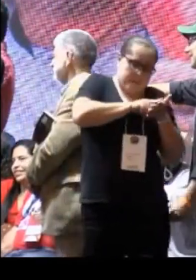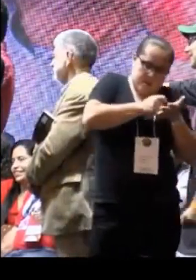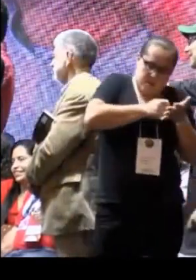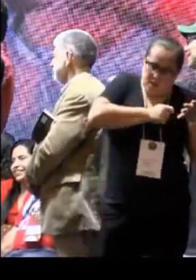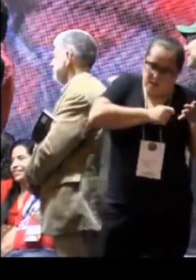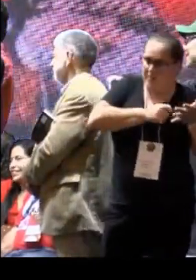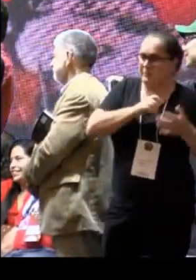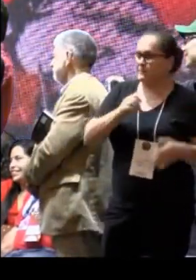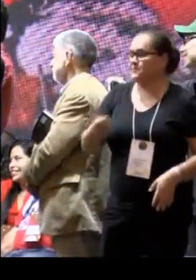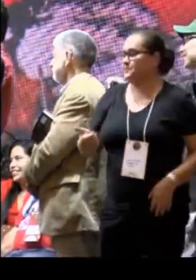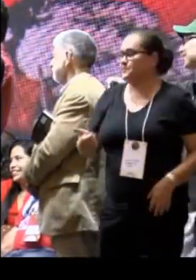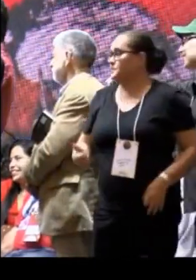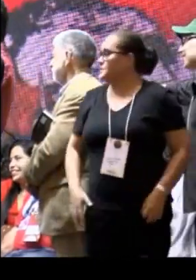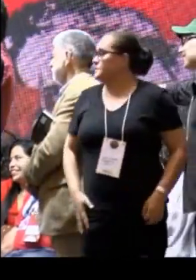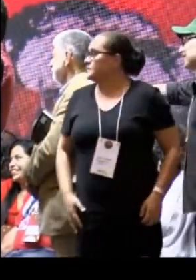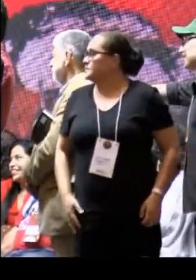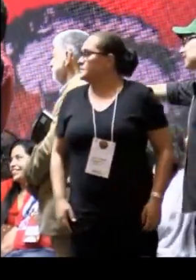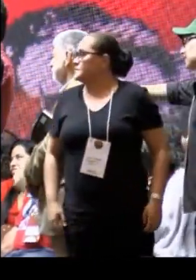mão.